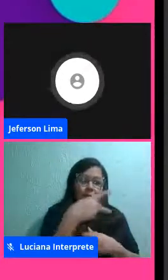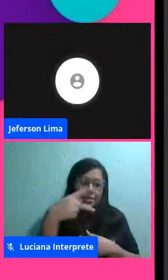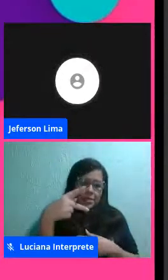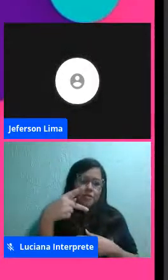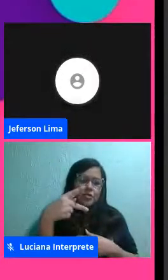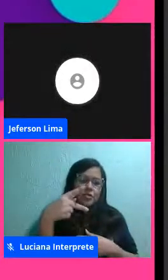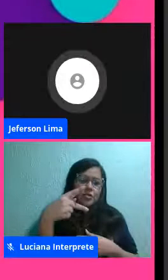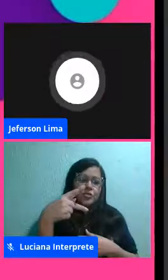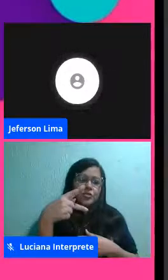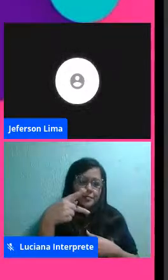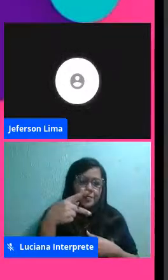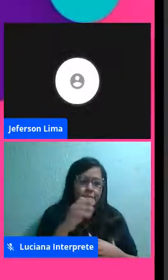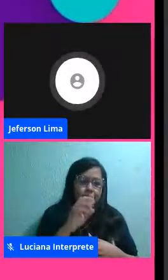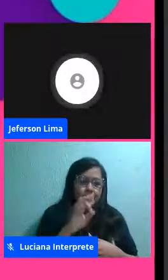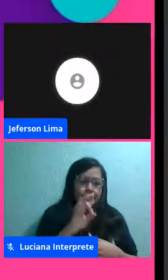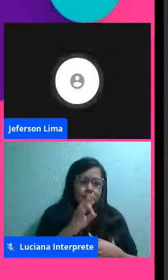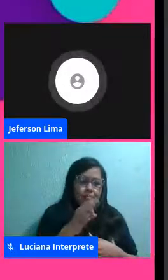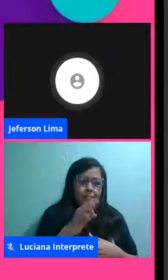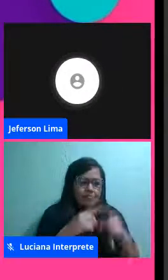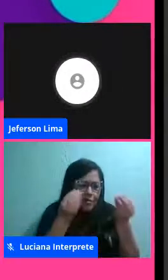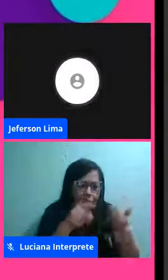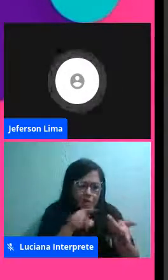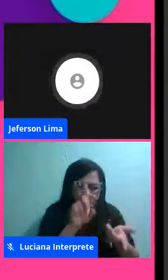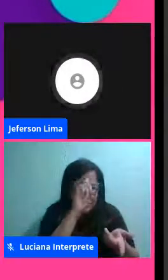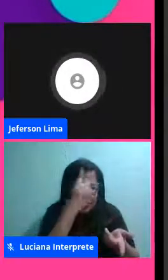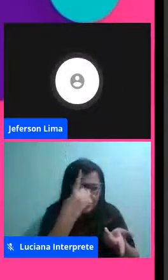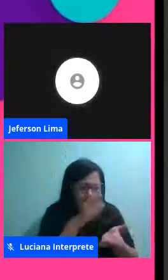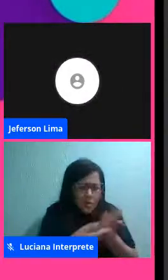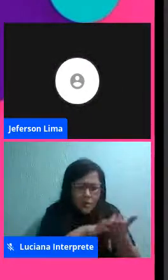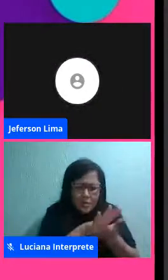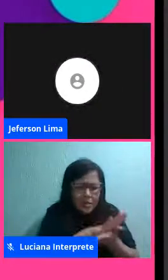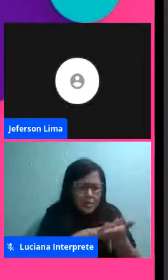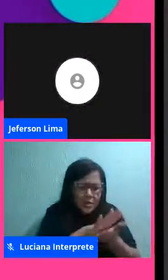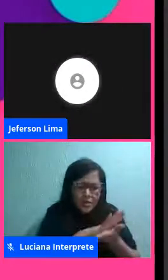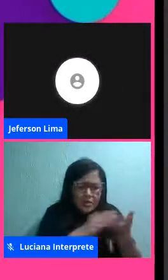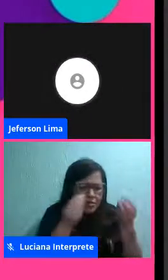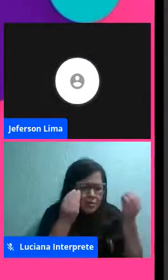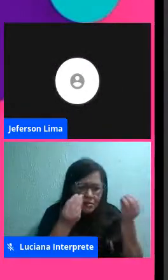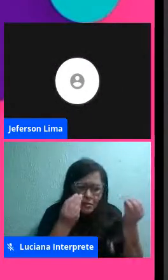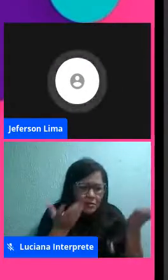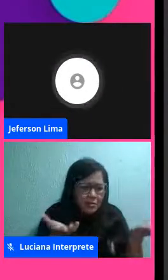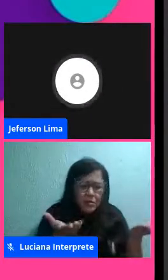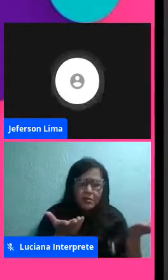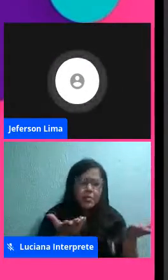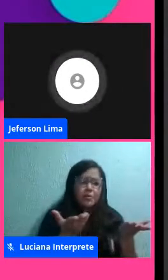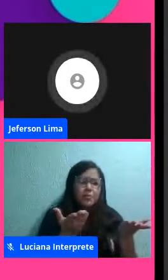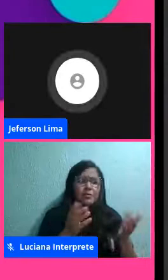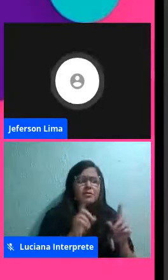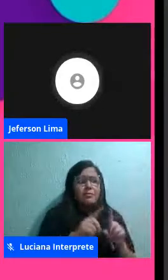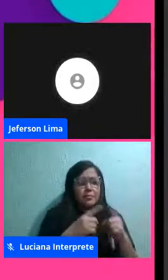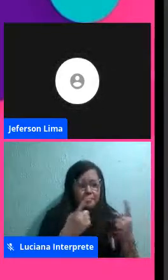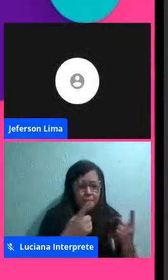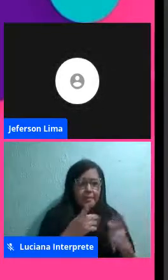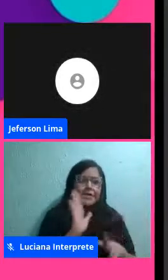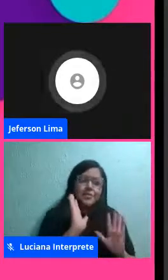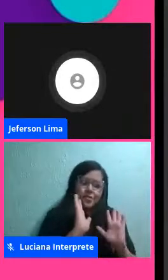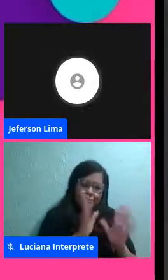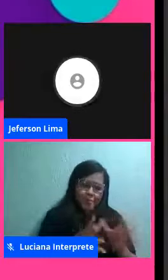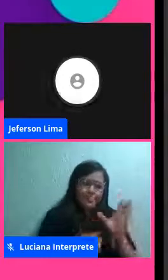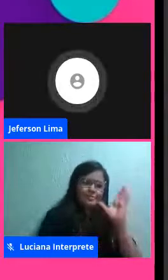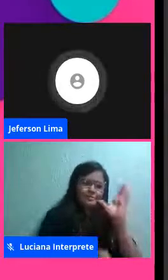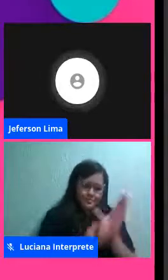aqui, ó. Import asterisco as express from express. Pronto. Agora a gente tem uma API aqui.